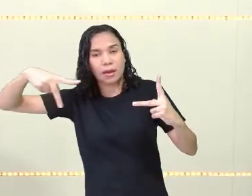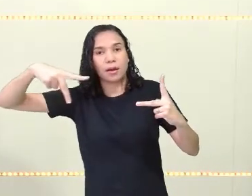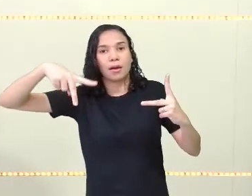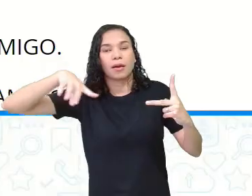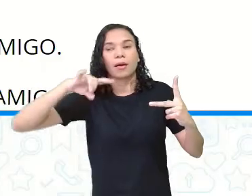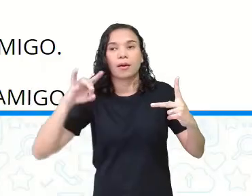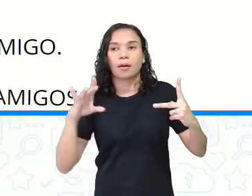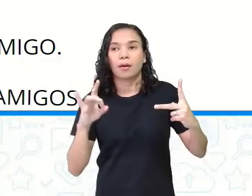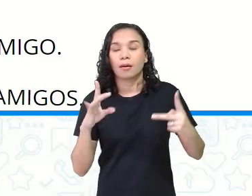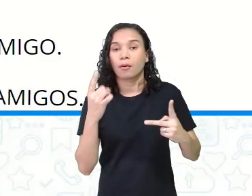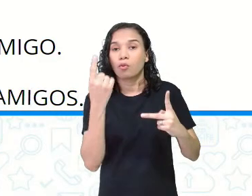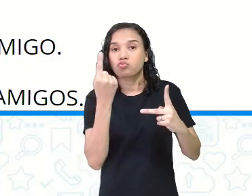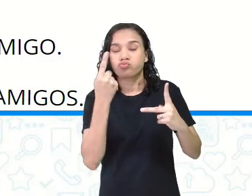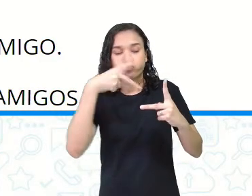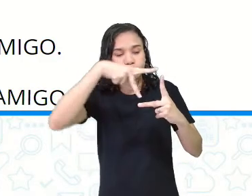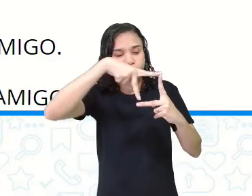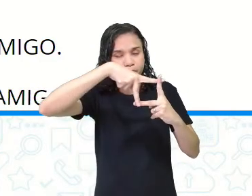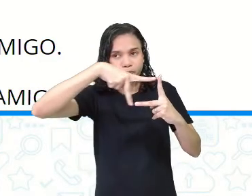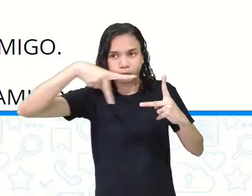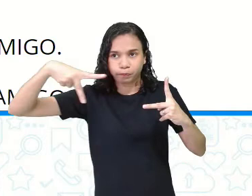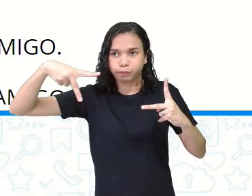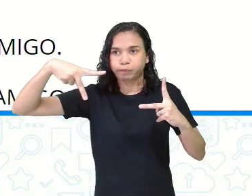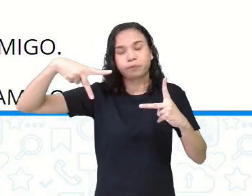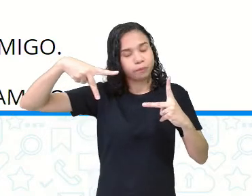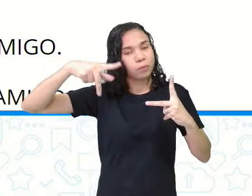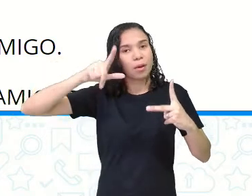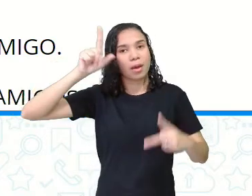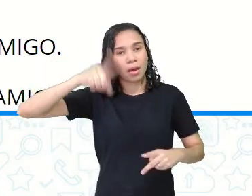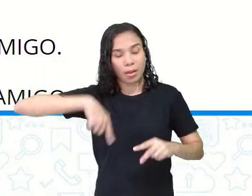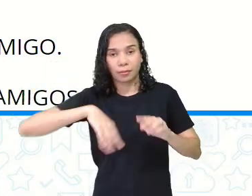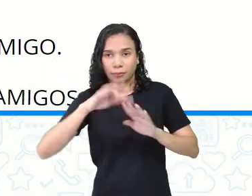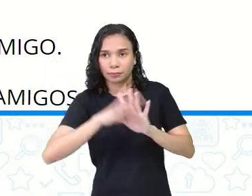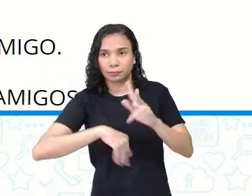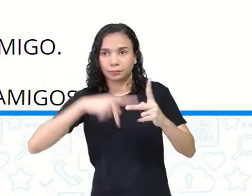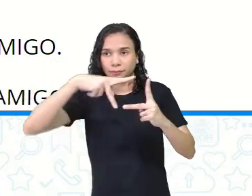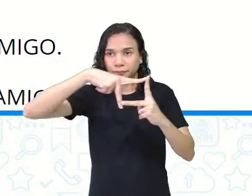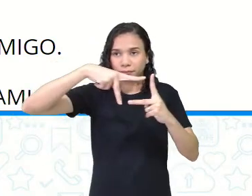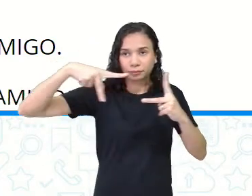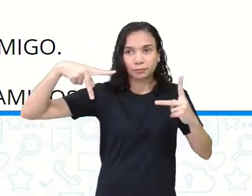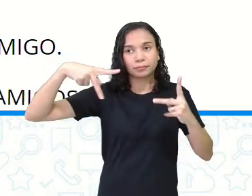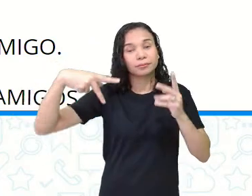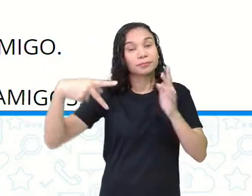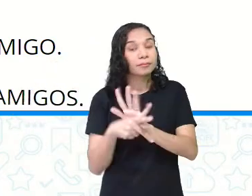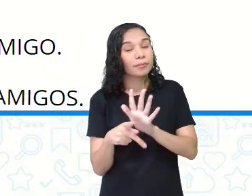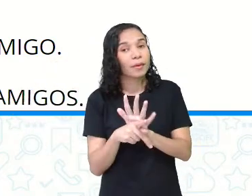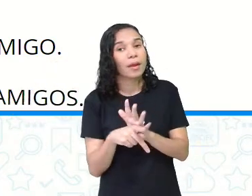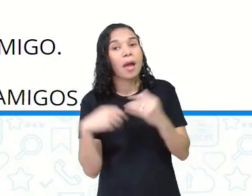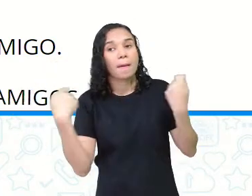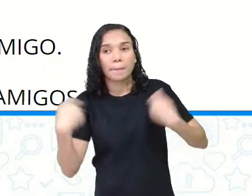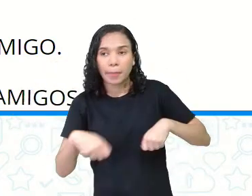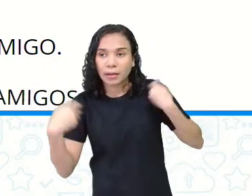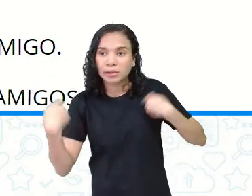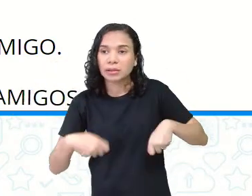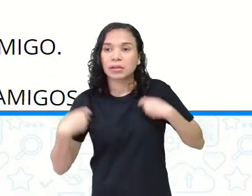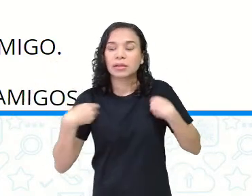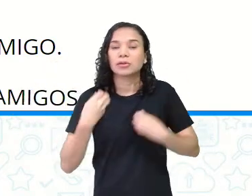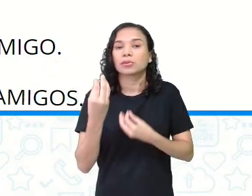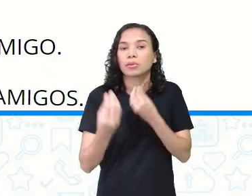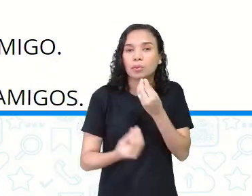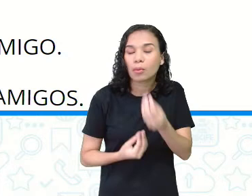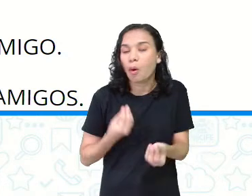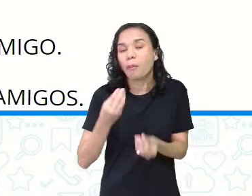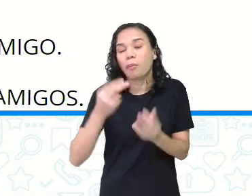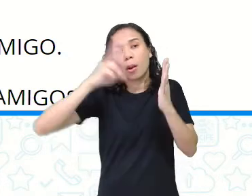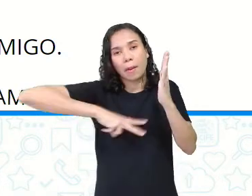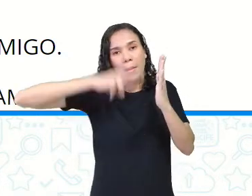só um quadrinho. Eu tenho a história em um quadrinho. Mas eu vou precisar, nesse